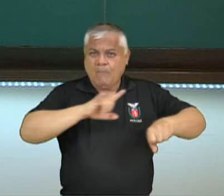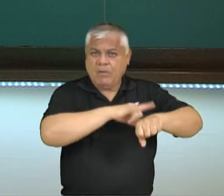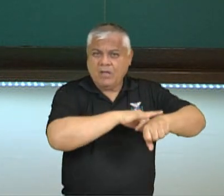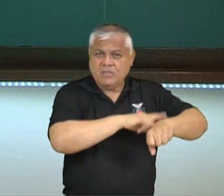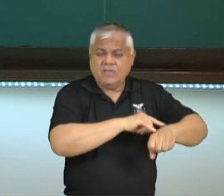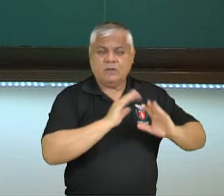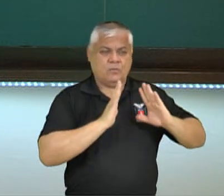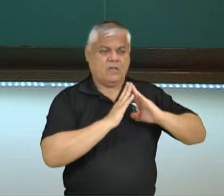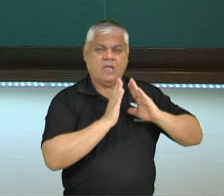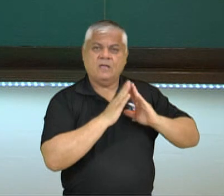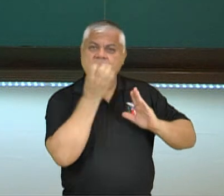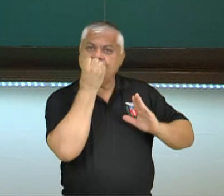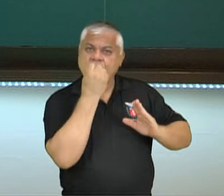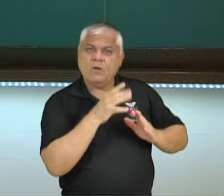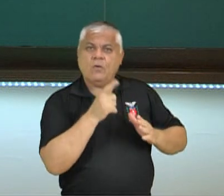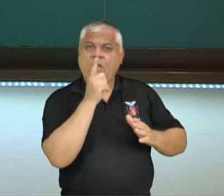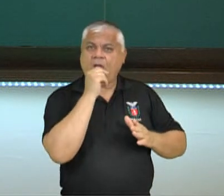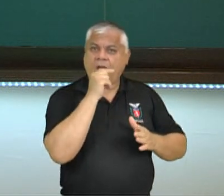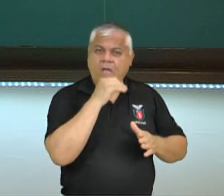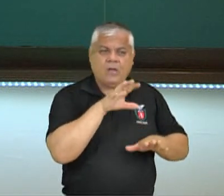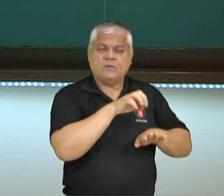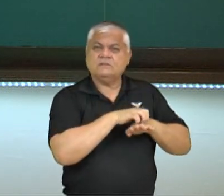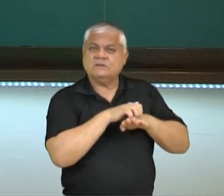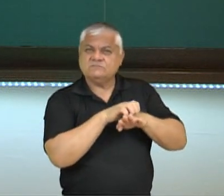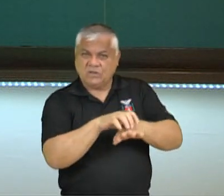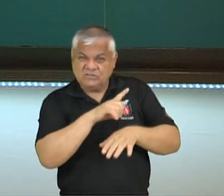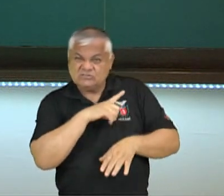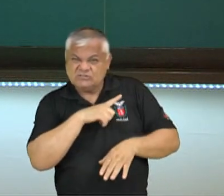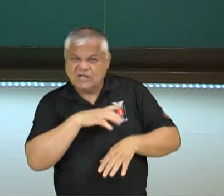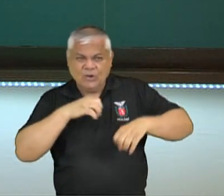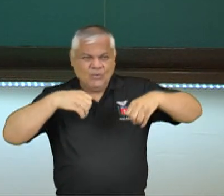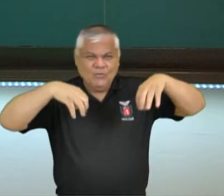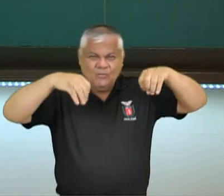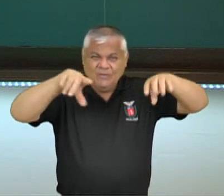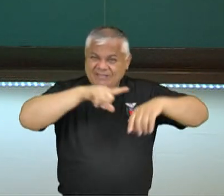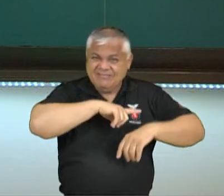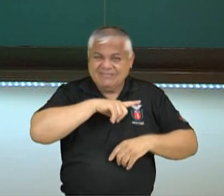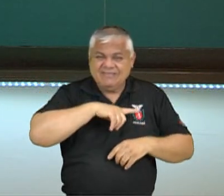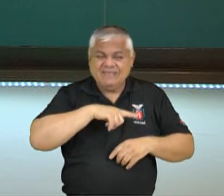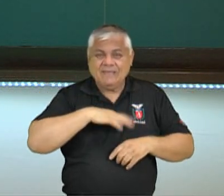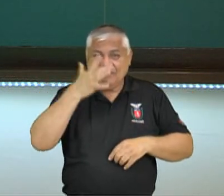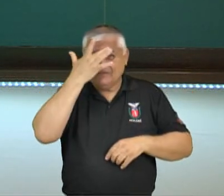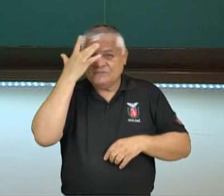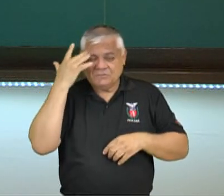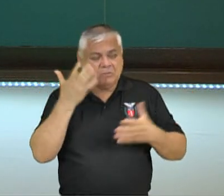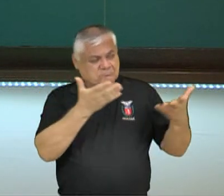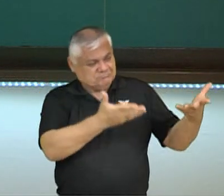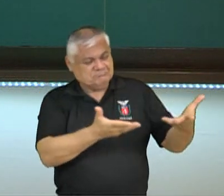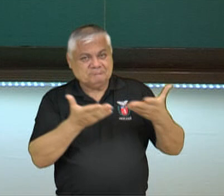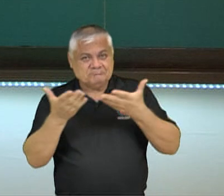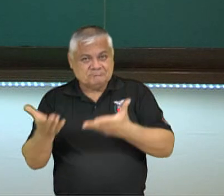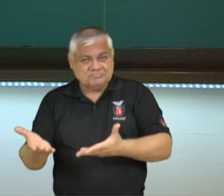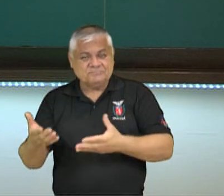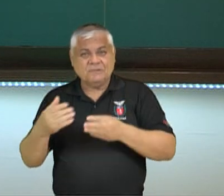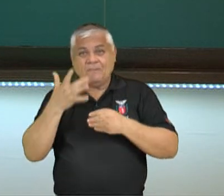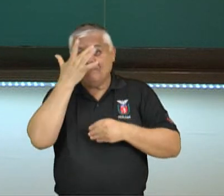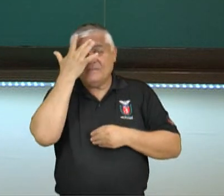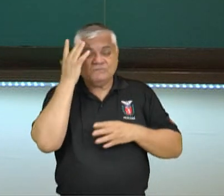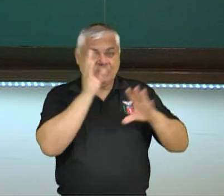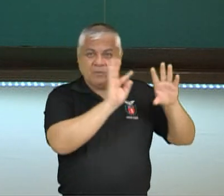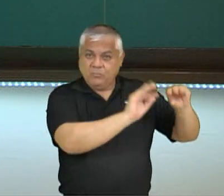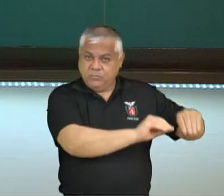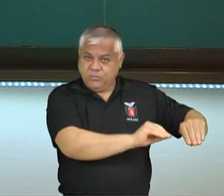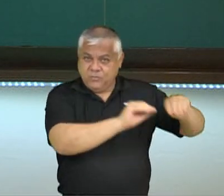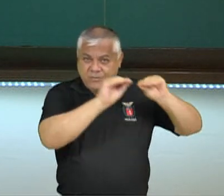de moradia, de transporte, para que as grandes cidades absorvessem essa onda migratória, né,